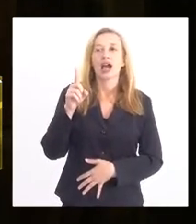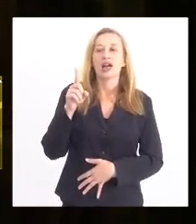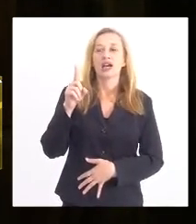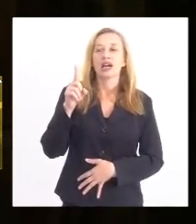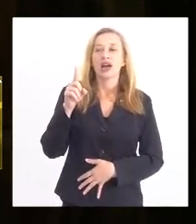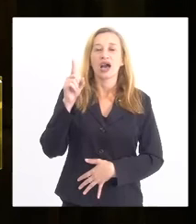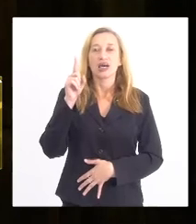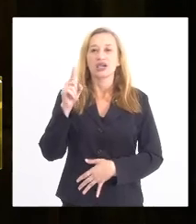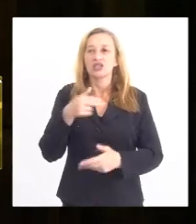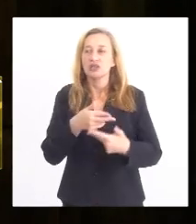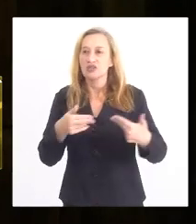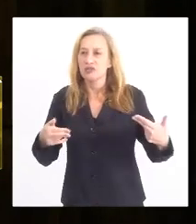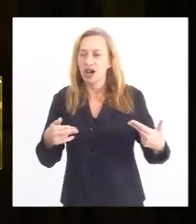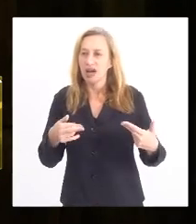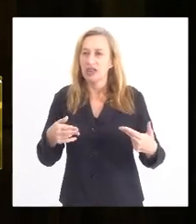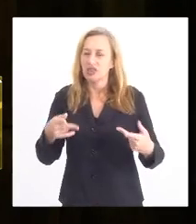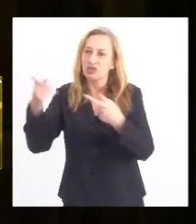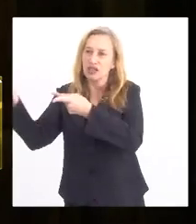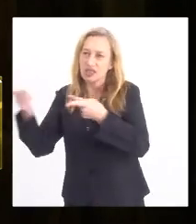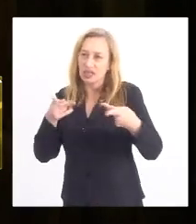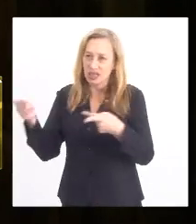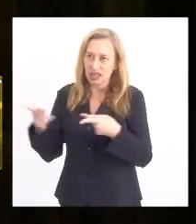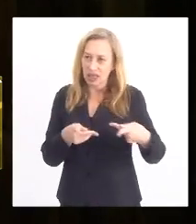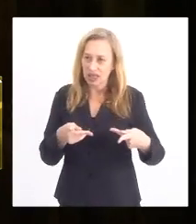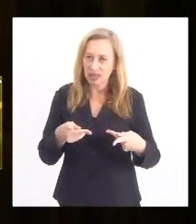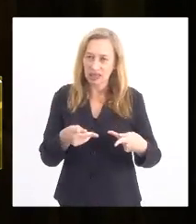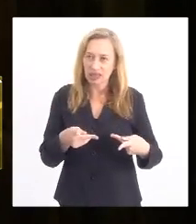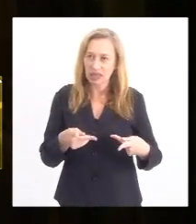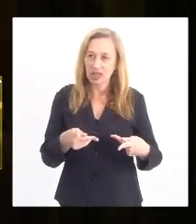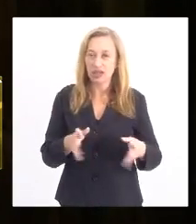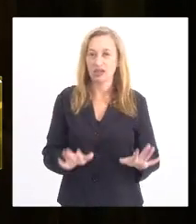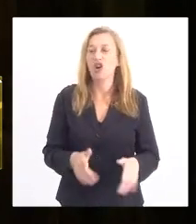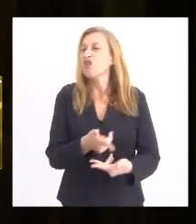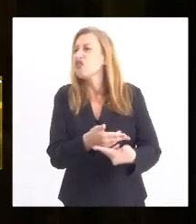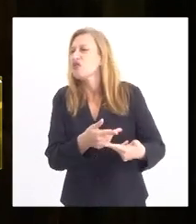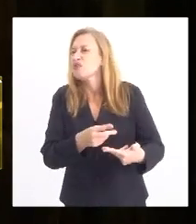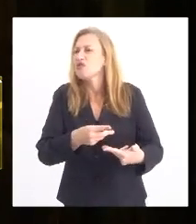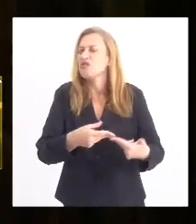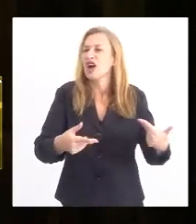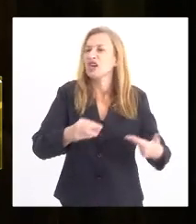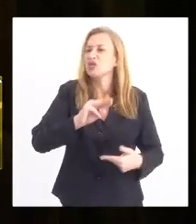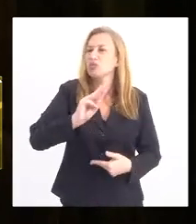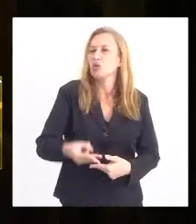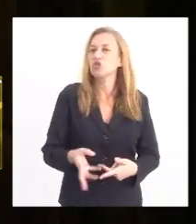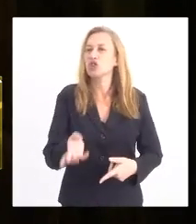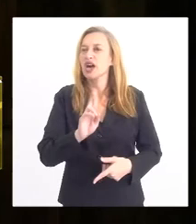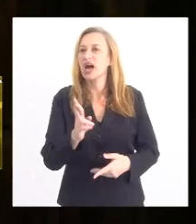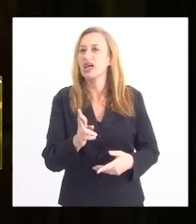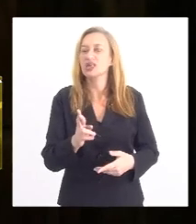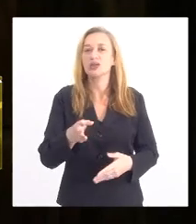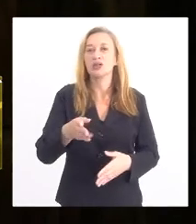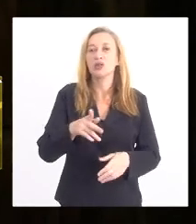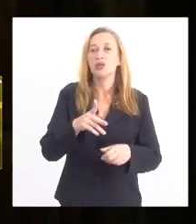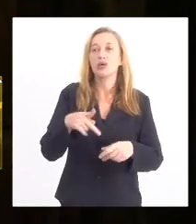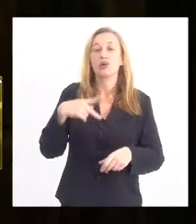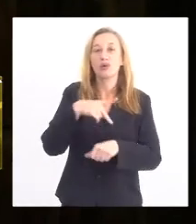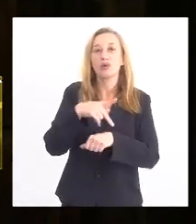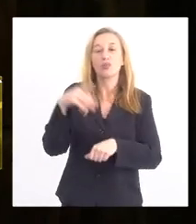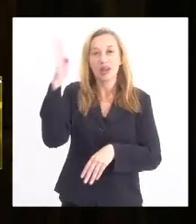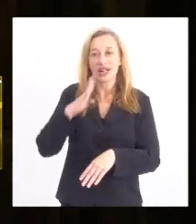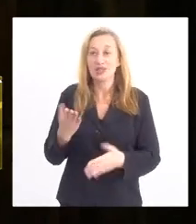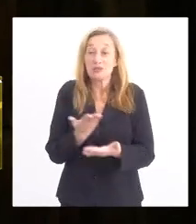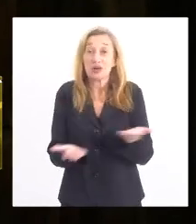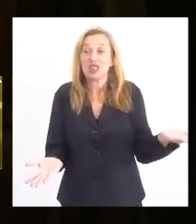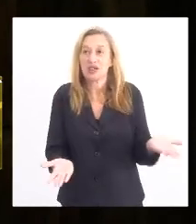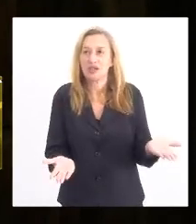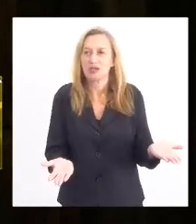bilhões de reais para o Caribe o Brasil burramente e perdeu por uma questão ideológica sabe que eles fizeram agora